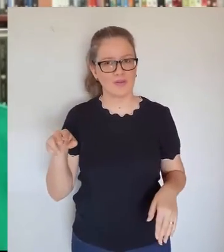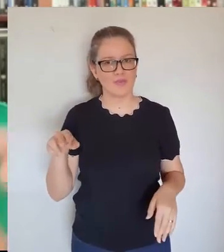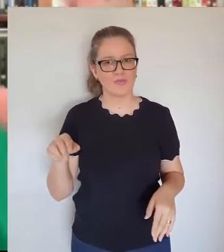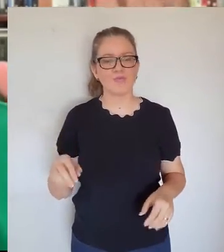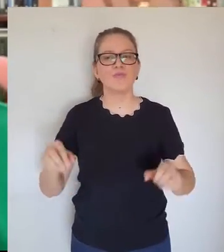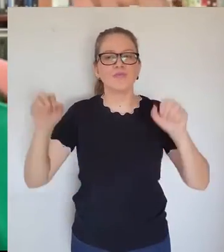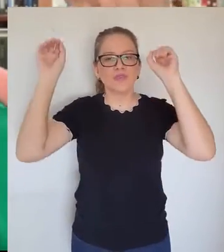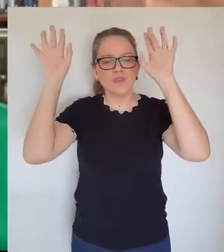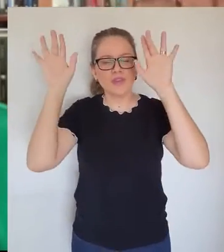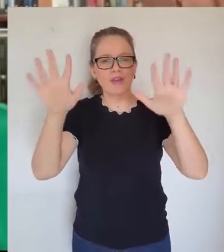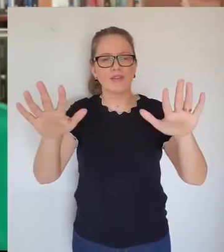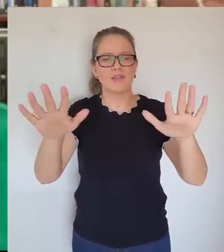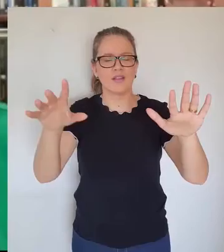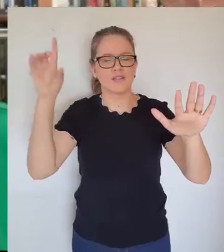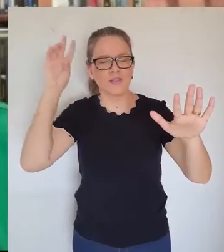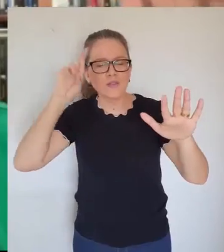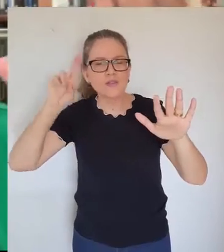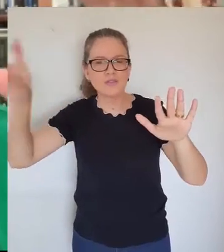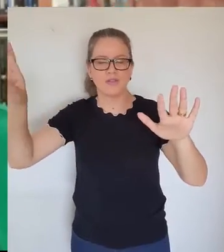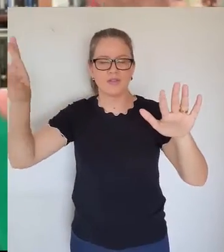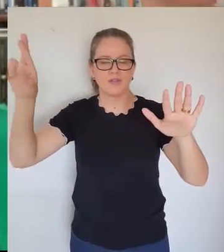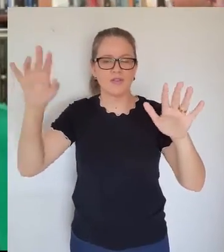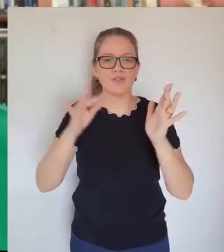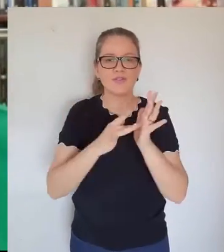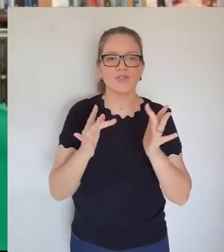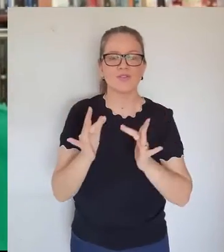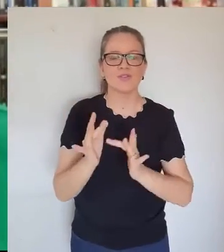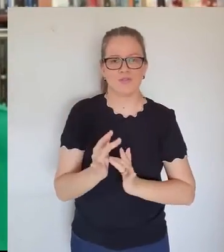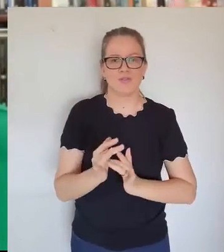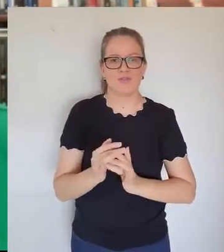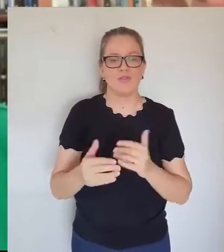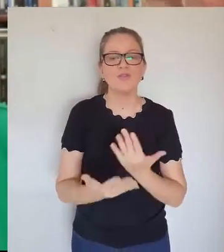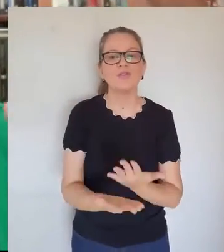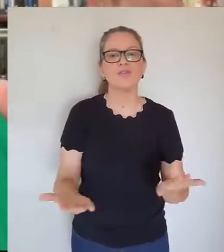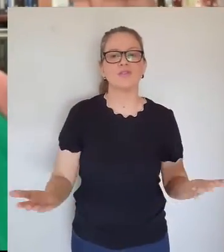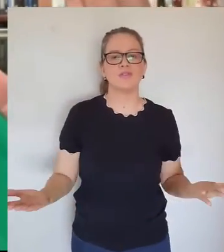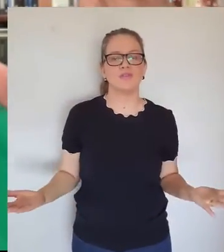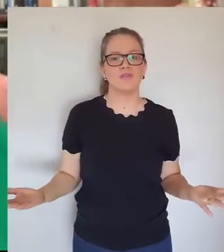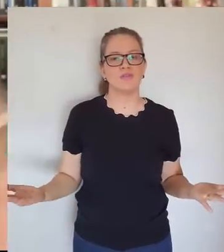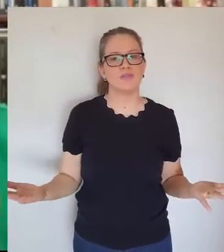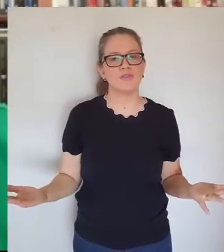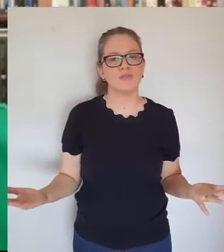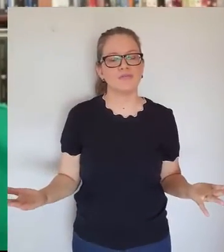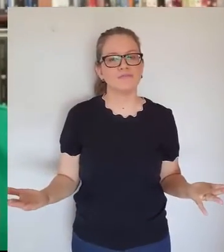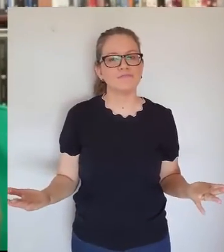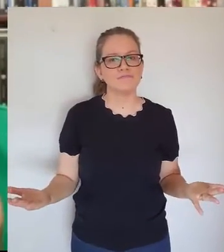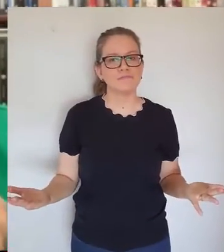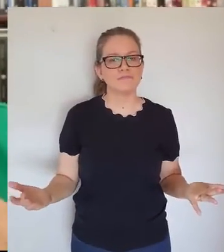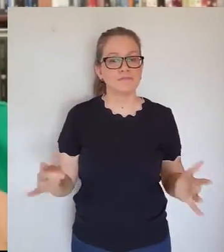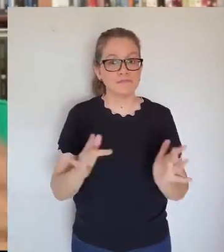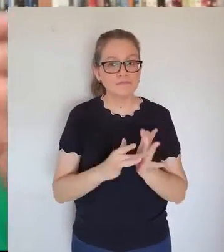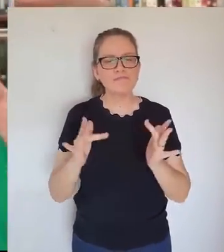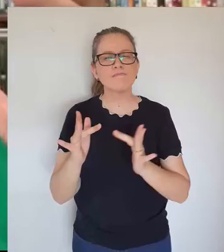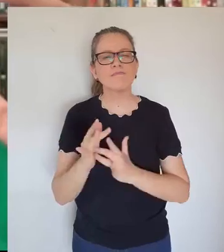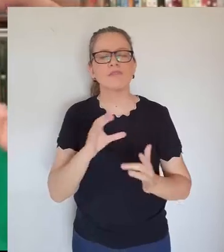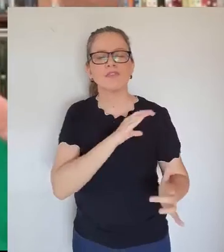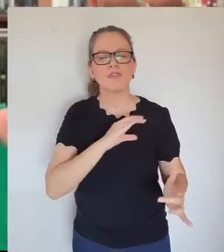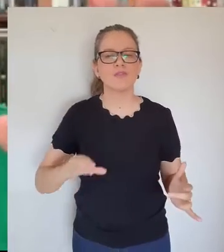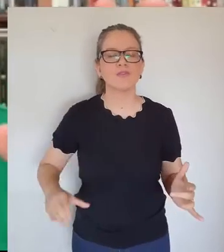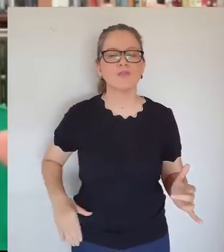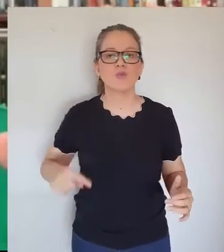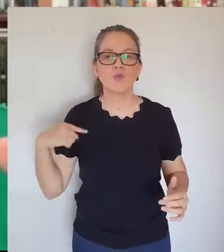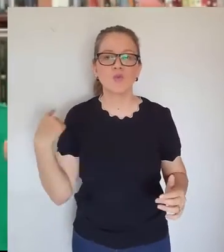apóstolo Paulo, que a graça do Senhor Jesus seja convosco. Que